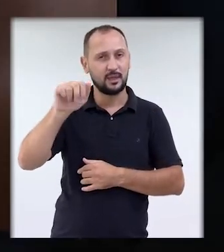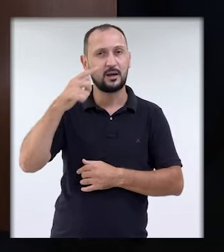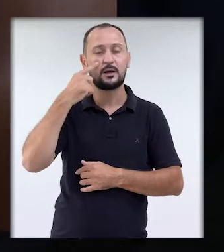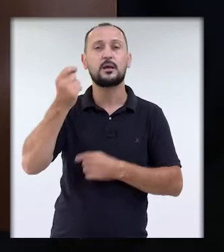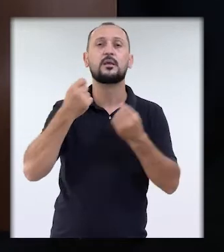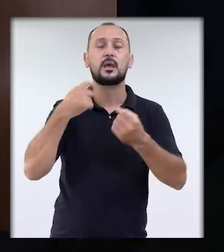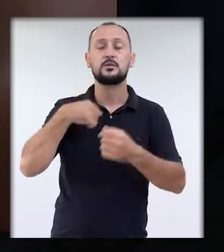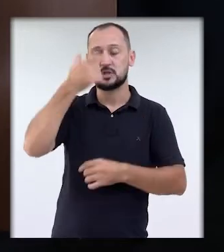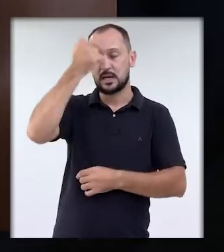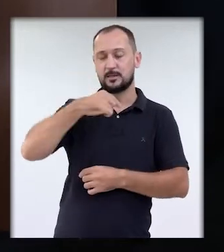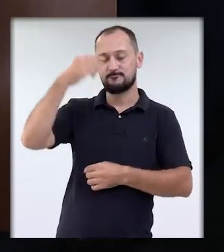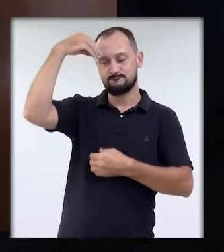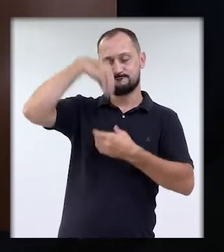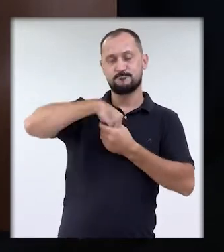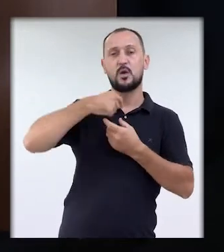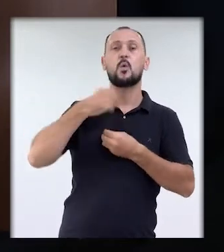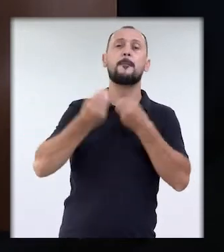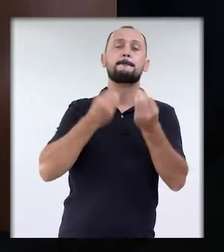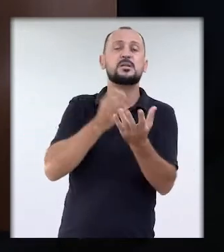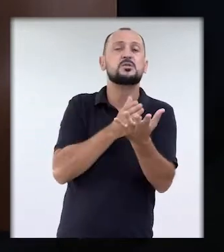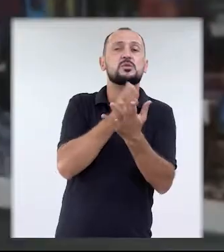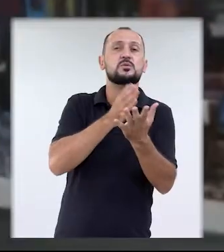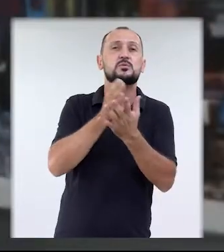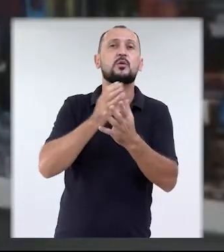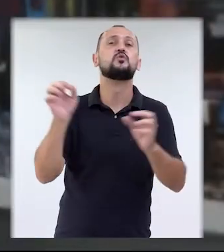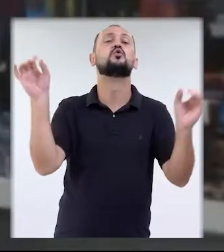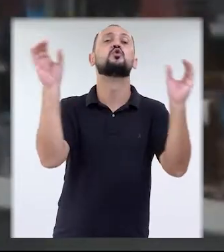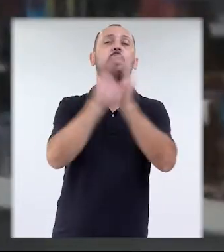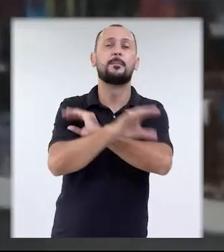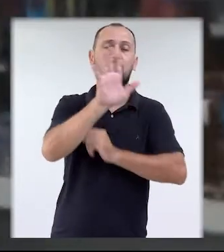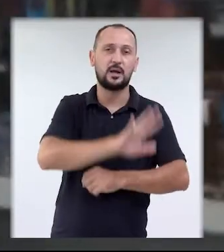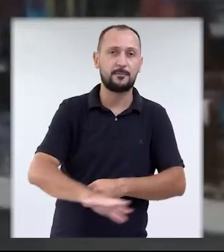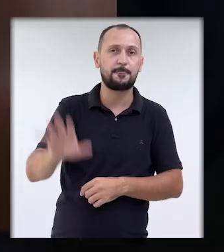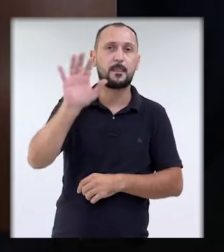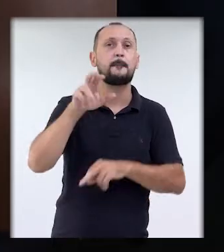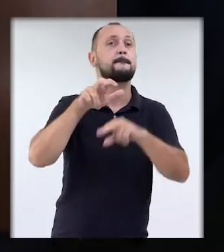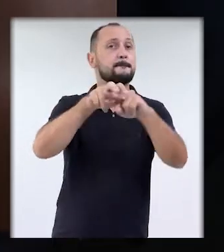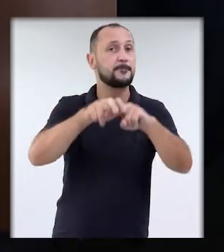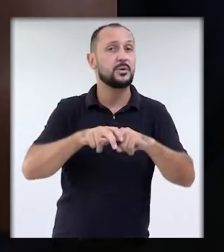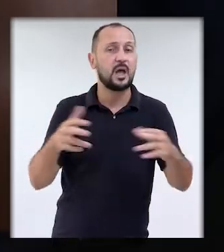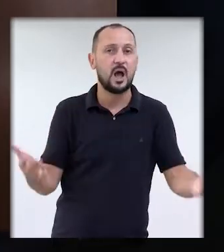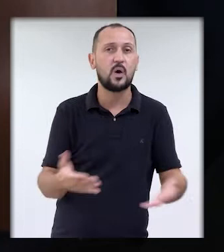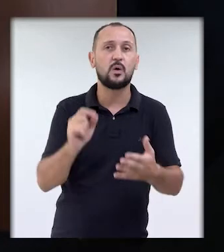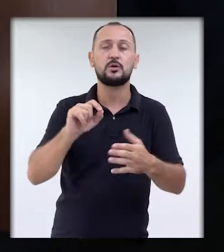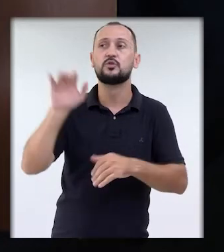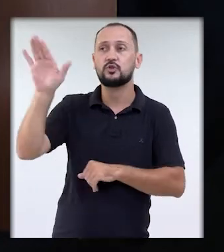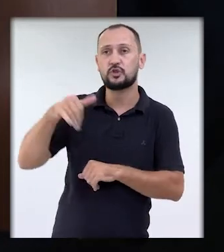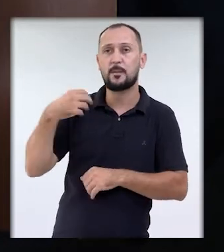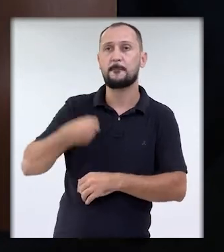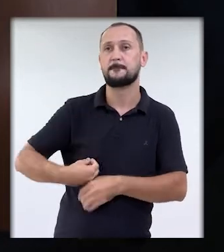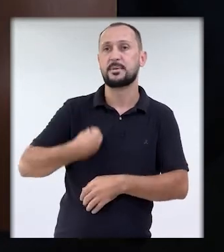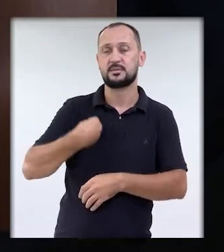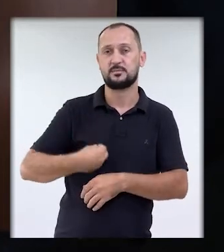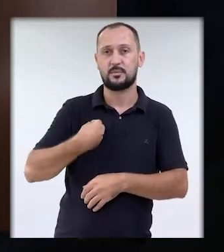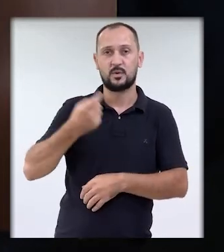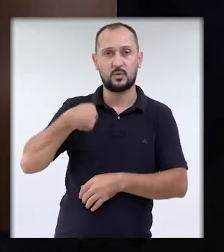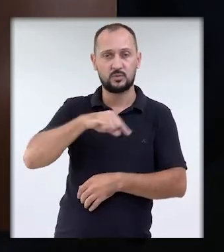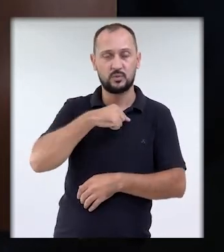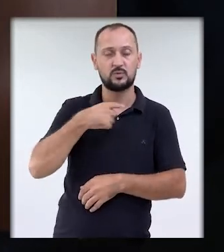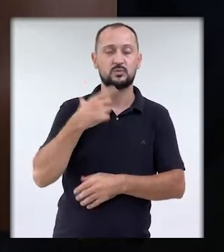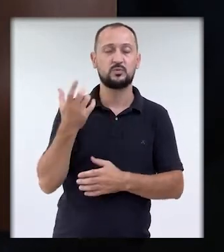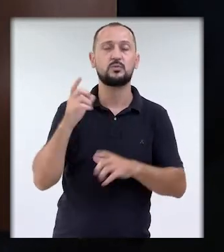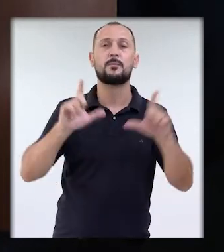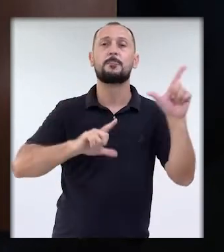importância da psique individual e da jornada pessoal e da totalidade. Por isso, agora, eu chamo para participar com a gente